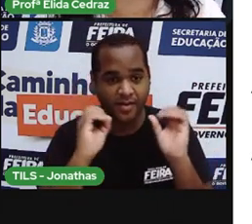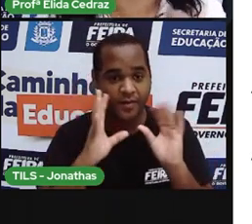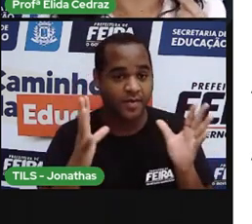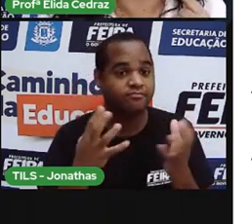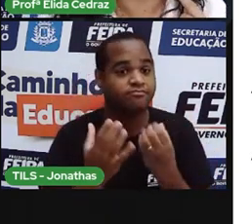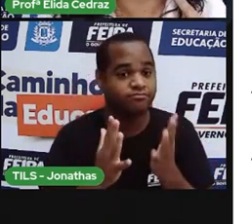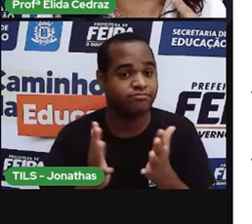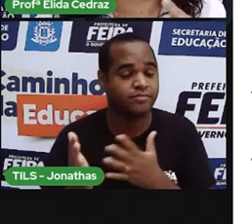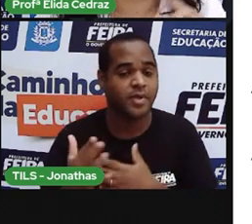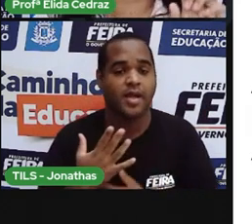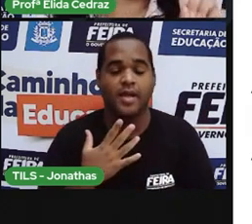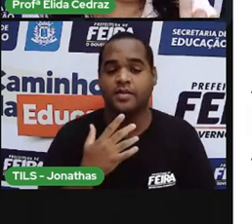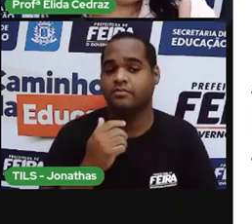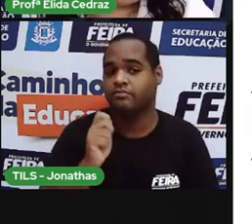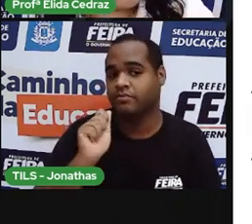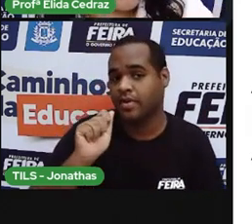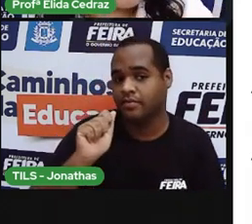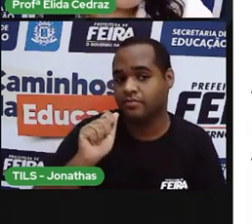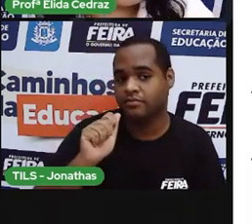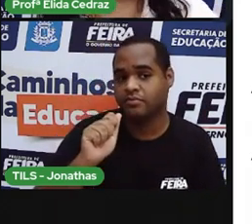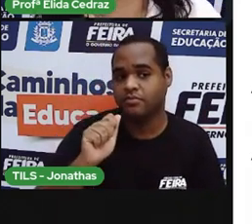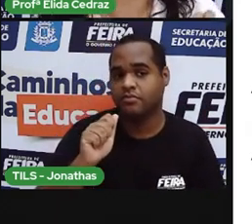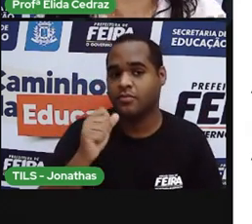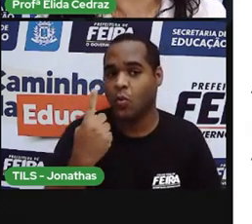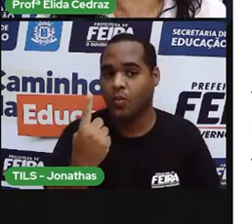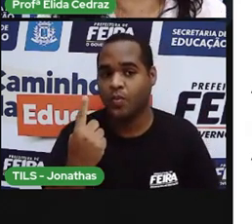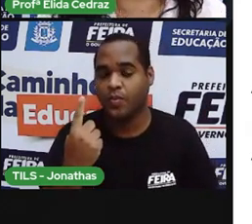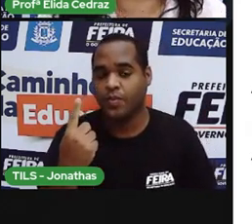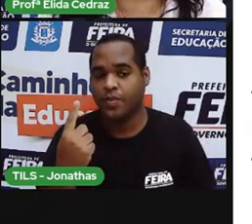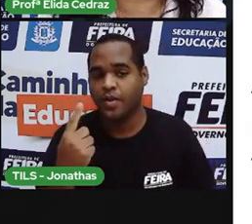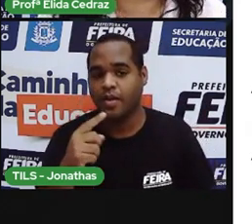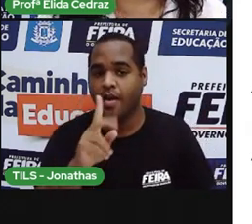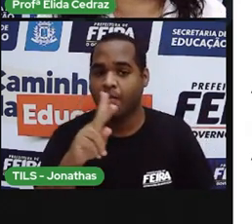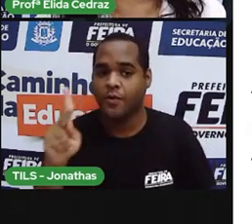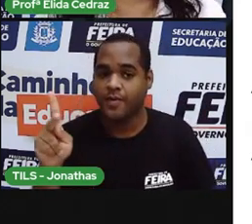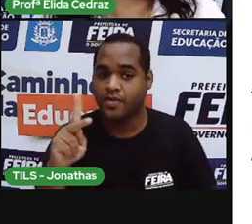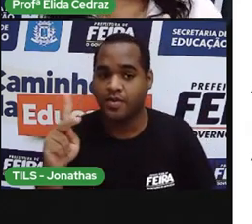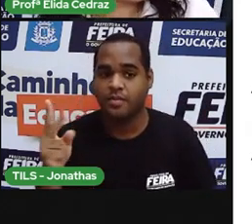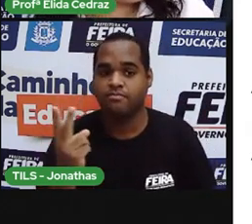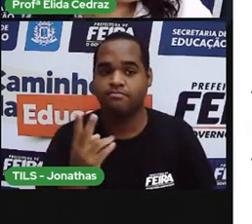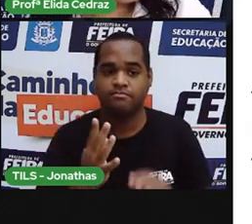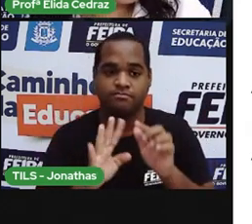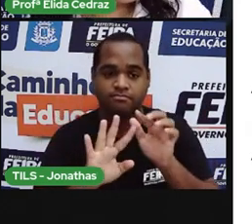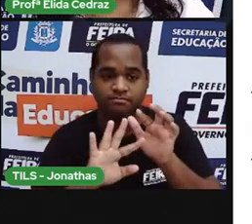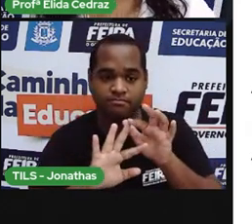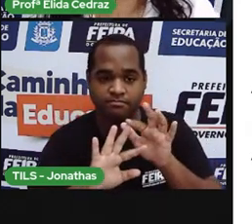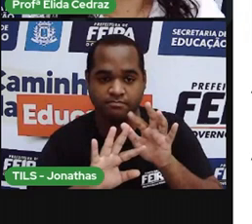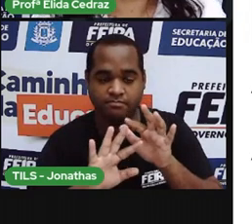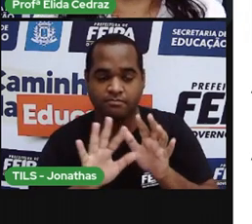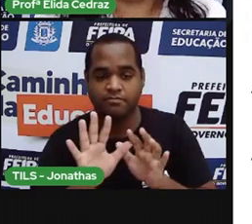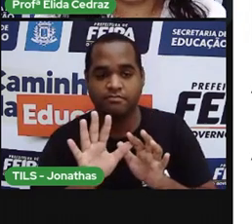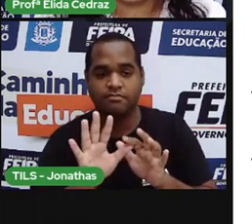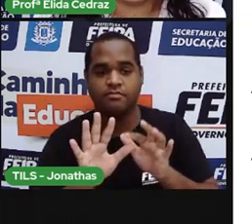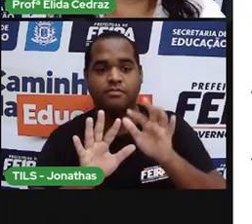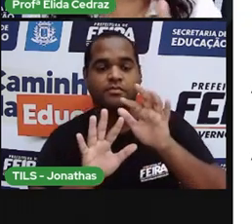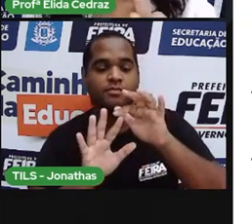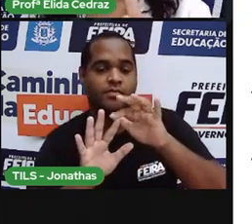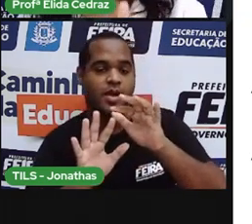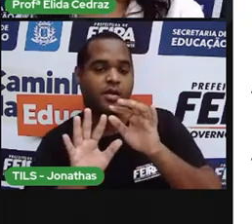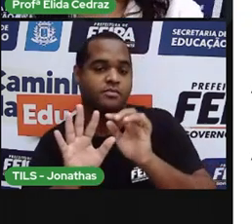só. A palitinho. Professora, palitinho.